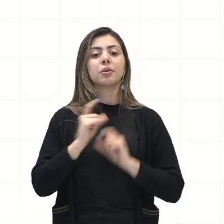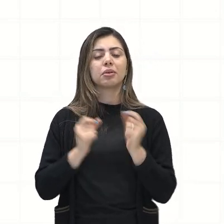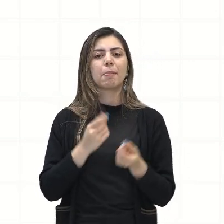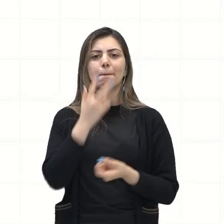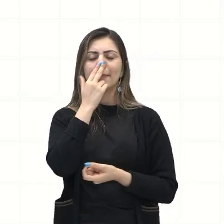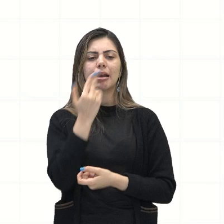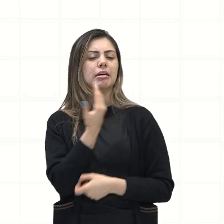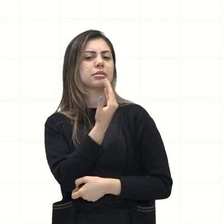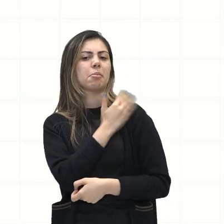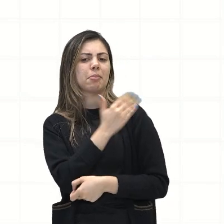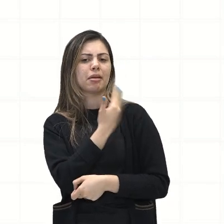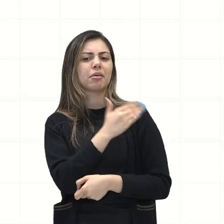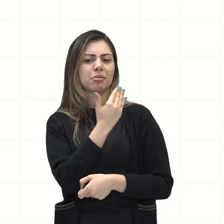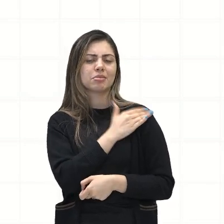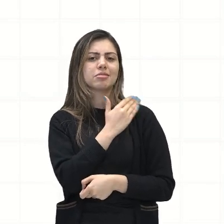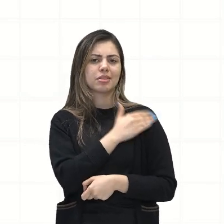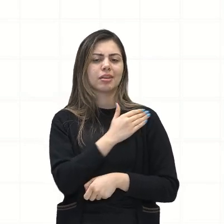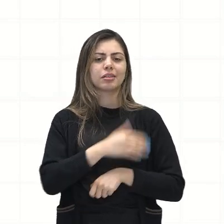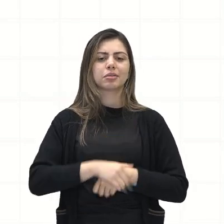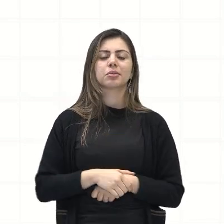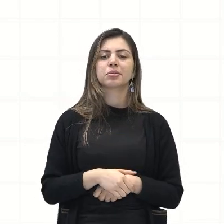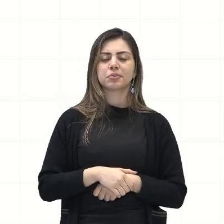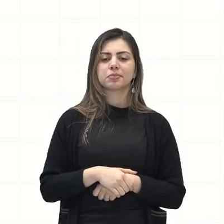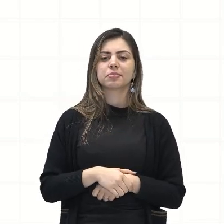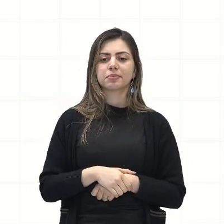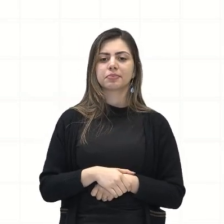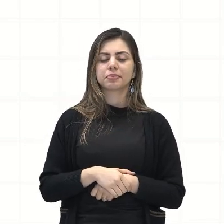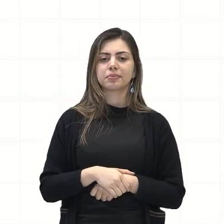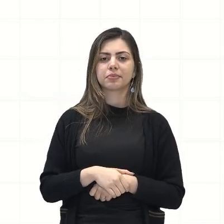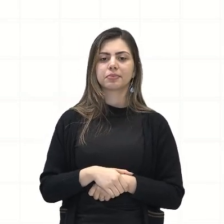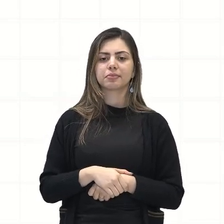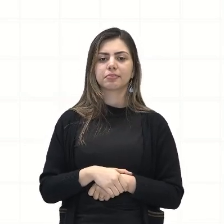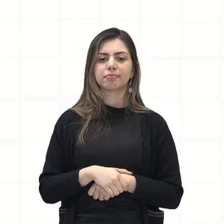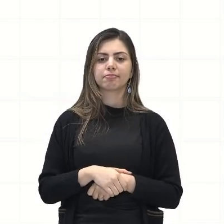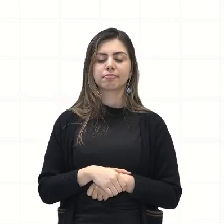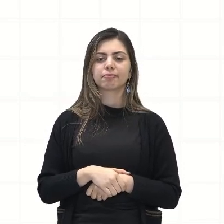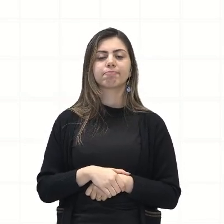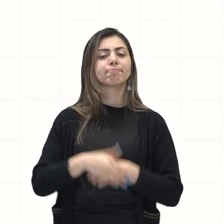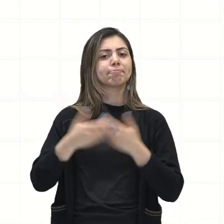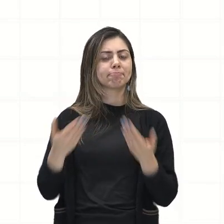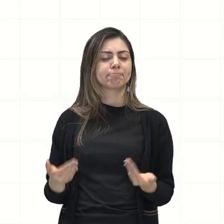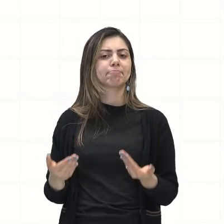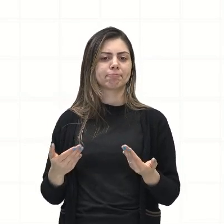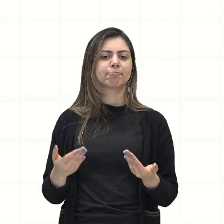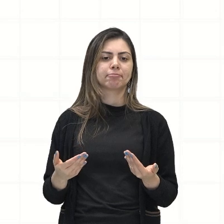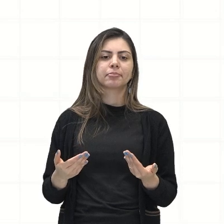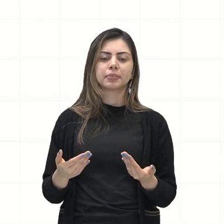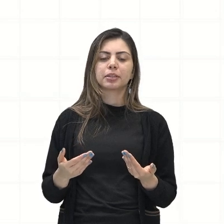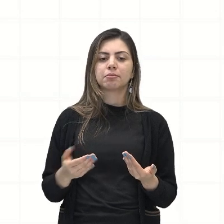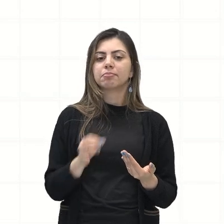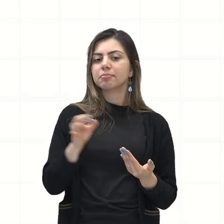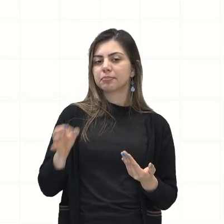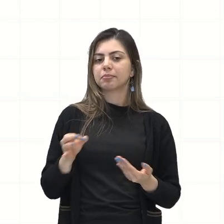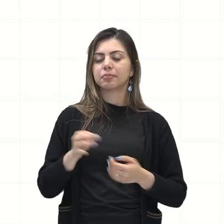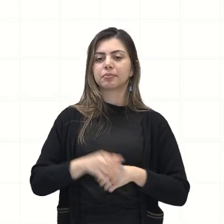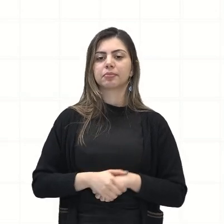quê? Estereótipos e, principalmente, preconceitos. E é diante, né,